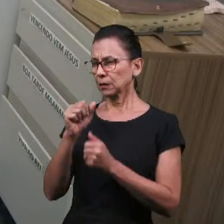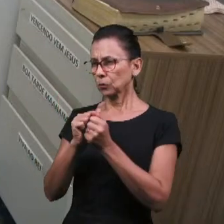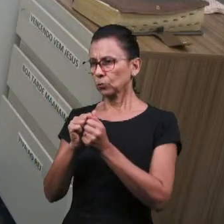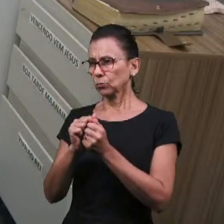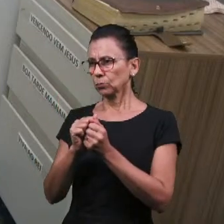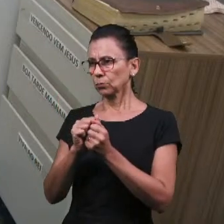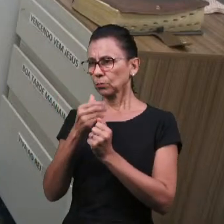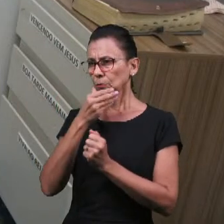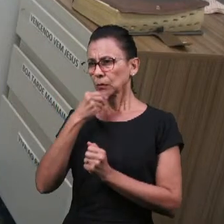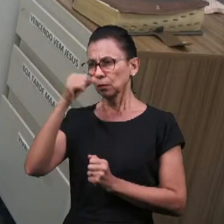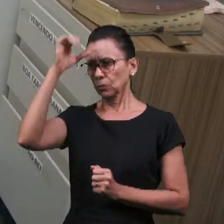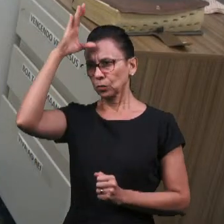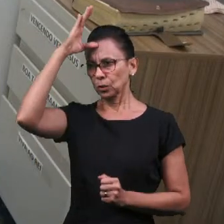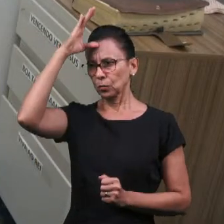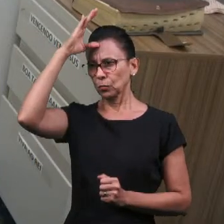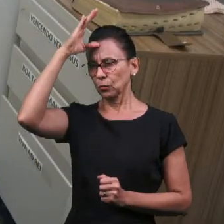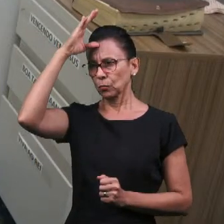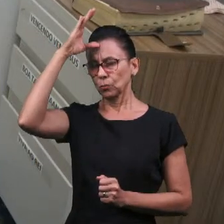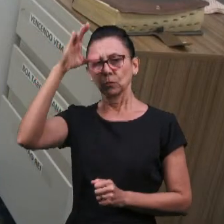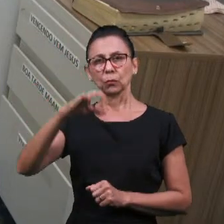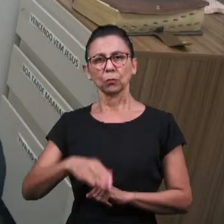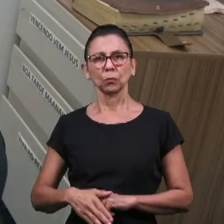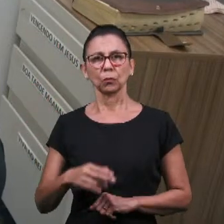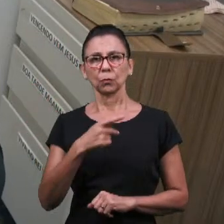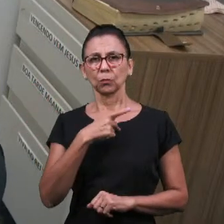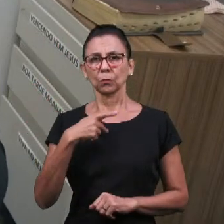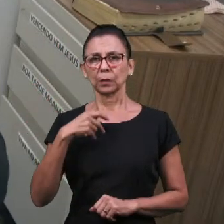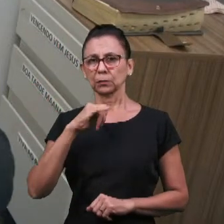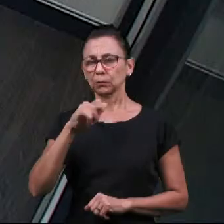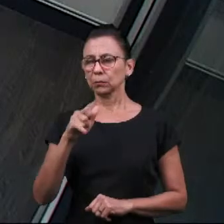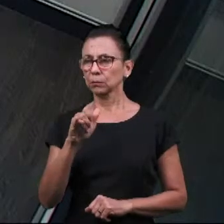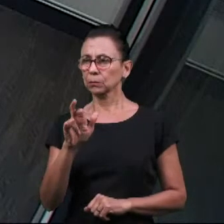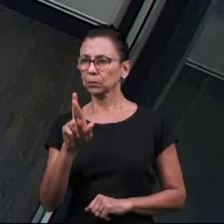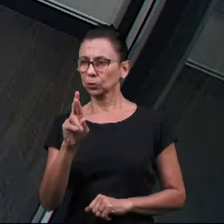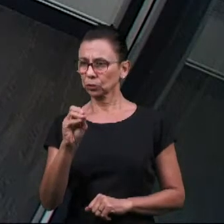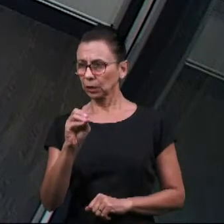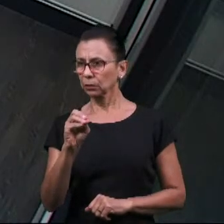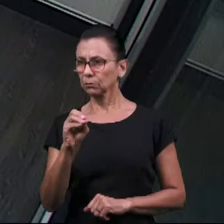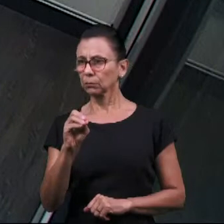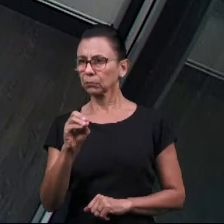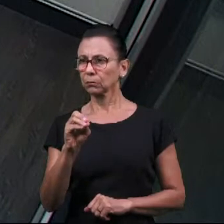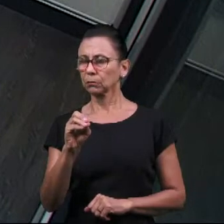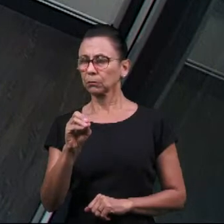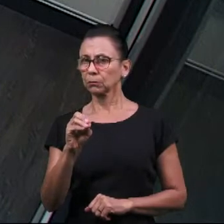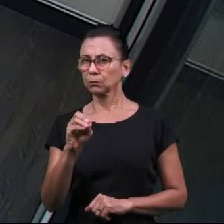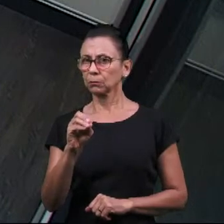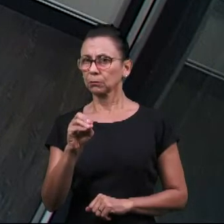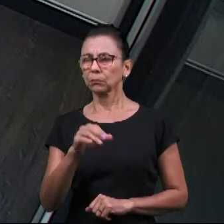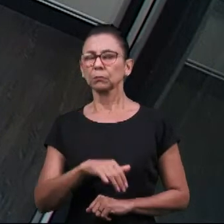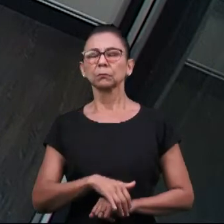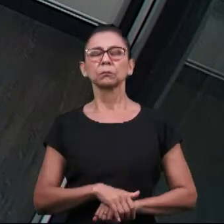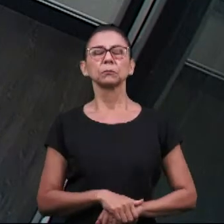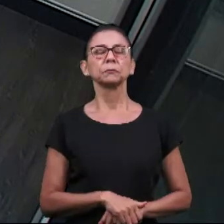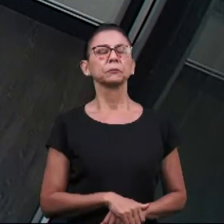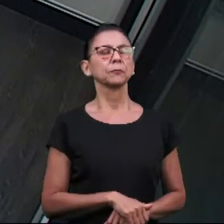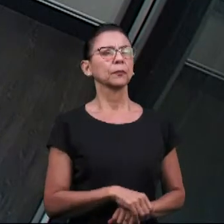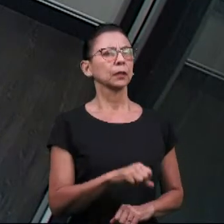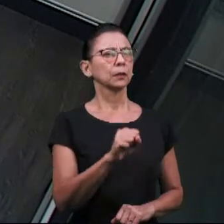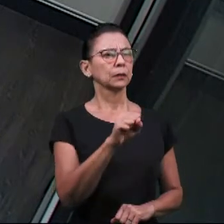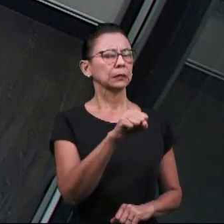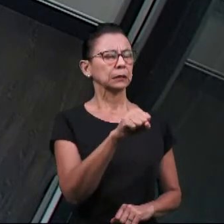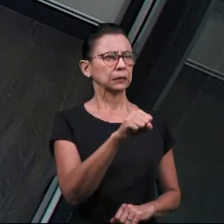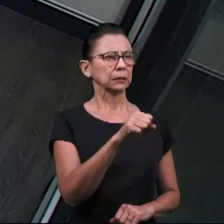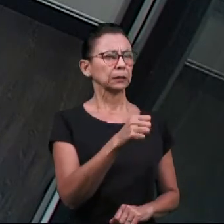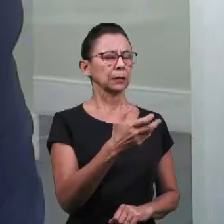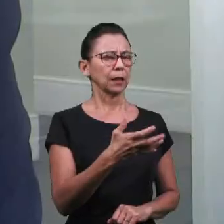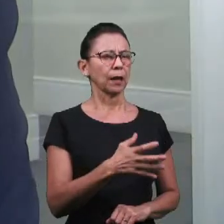Jairo? Algo que marcou também a sua vida, que carrega para o seu ministério? Sim, teve ele